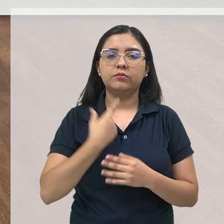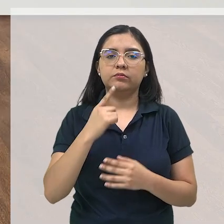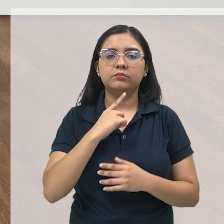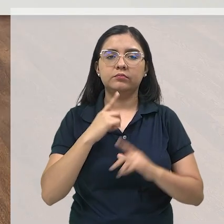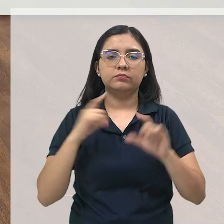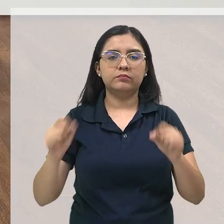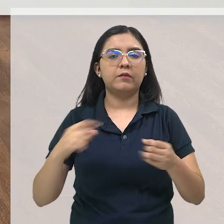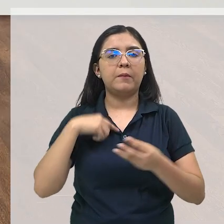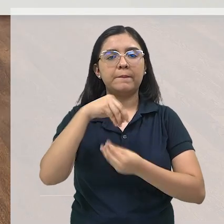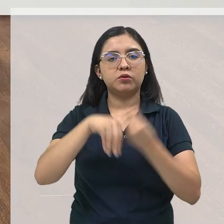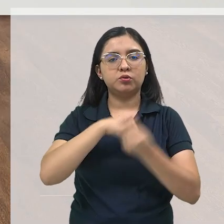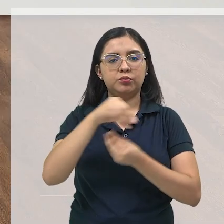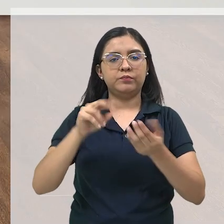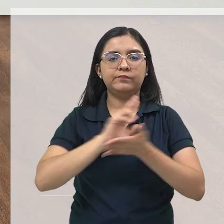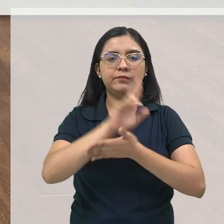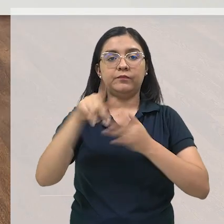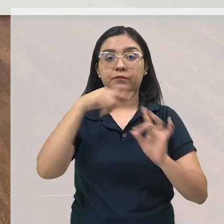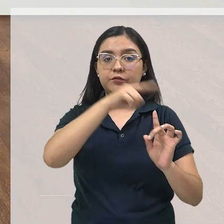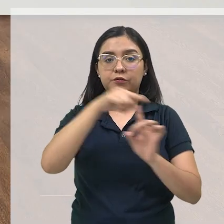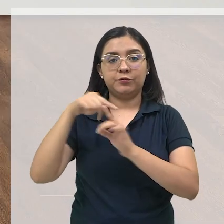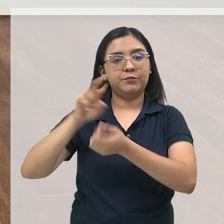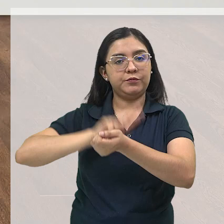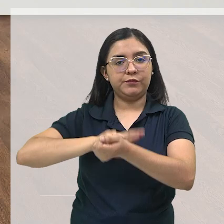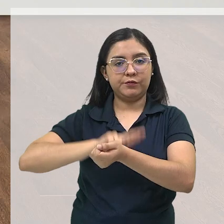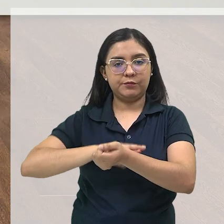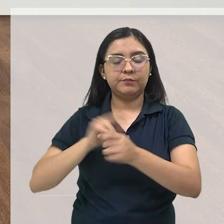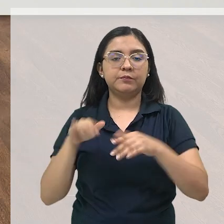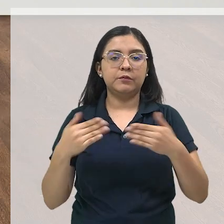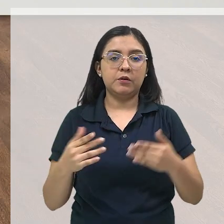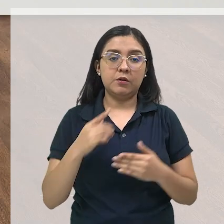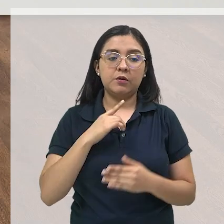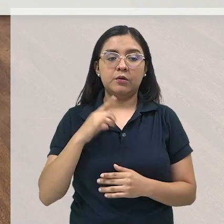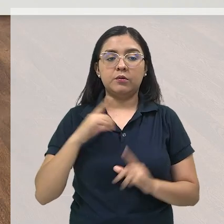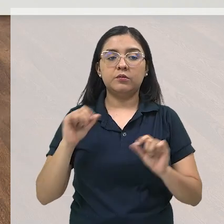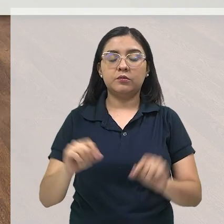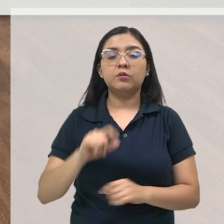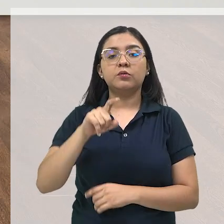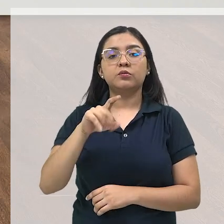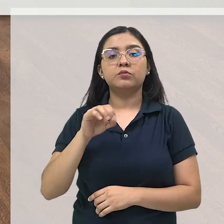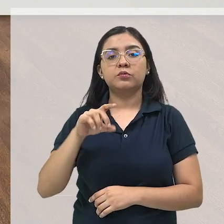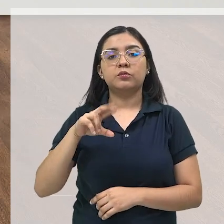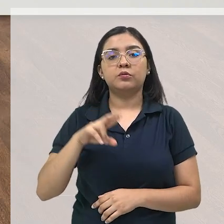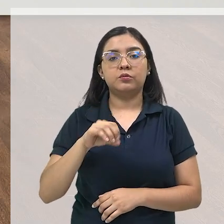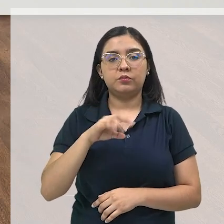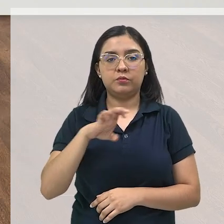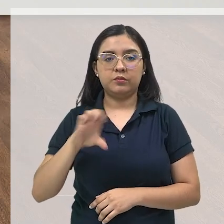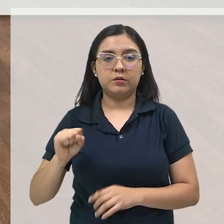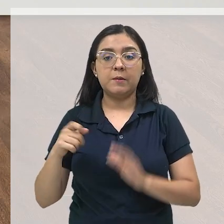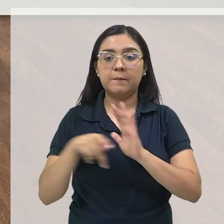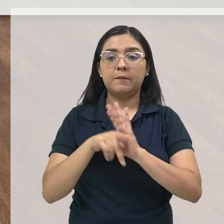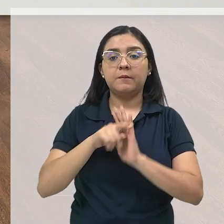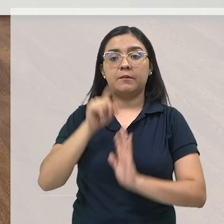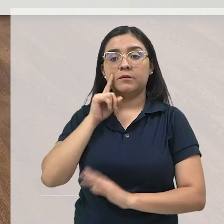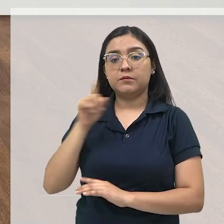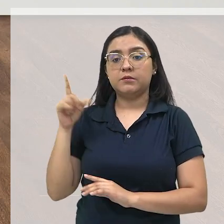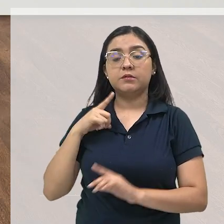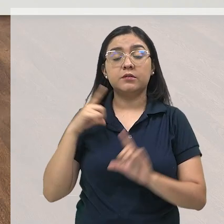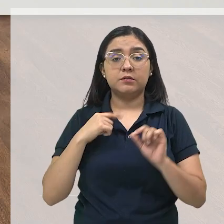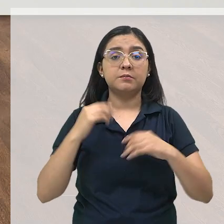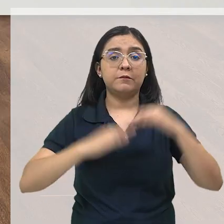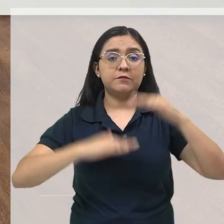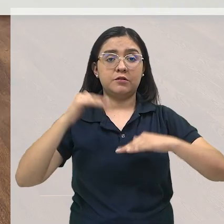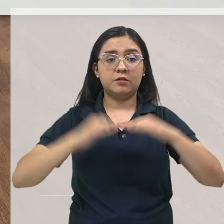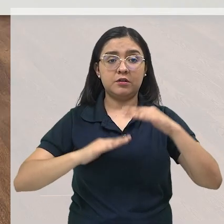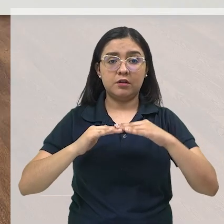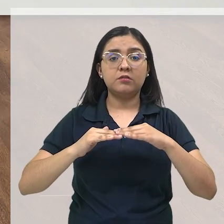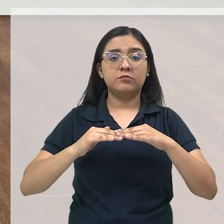tem aí uma mistura, né, desses ritmos, onde os chorões, né, que são os músicos que tocam o